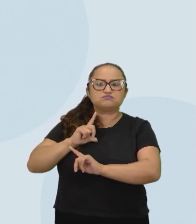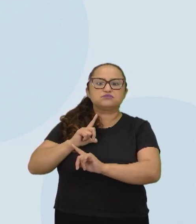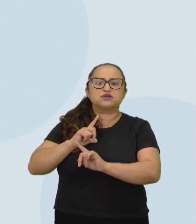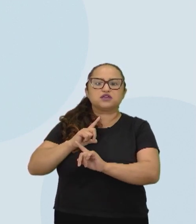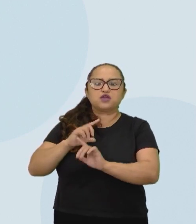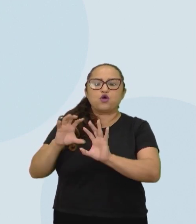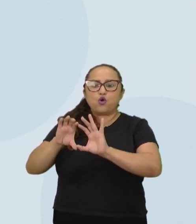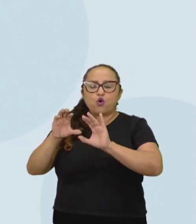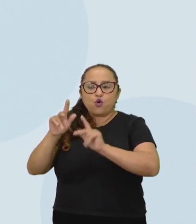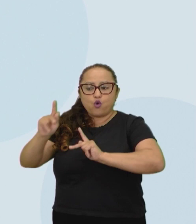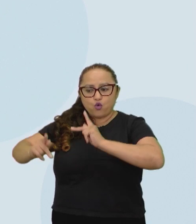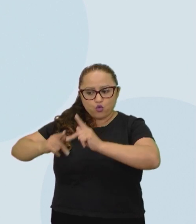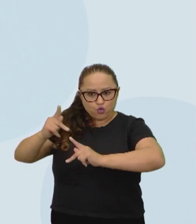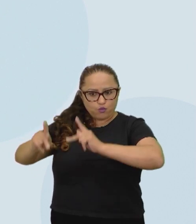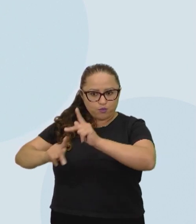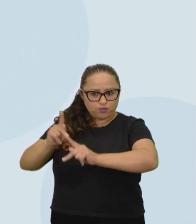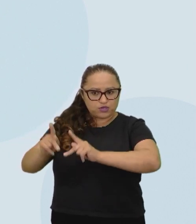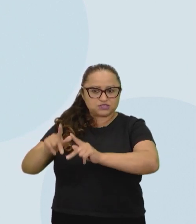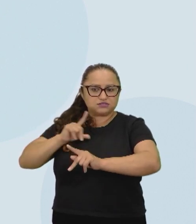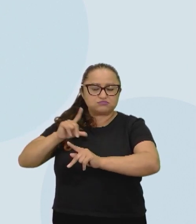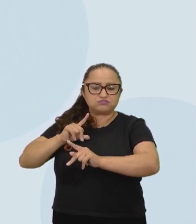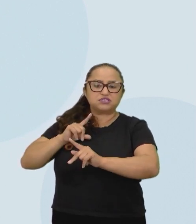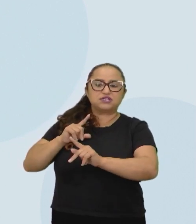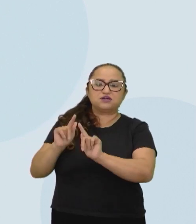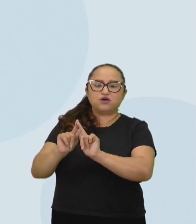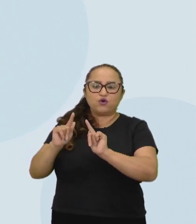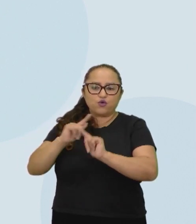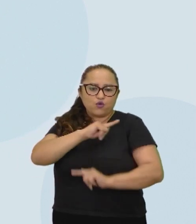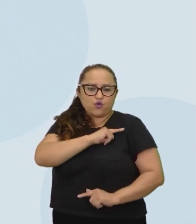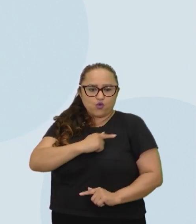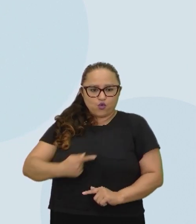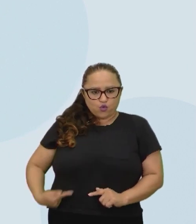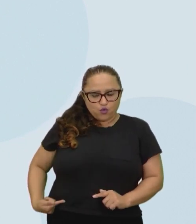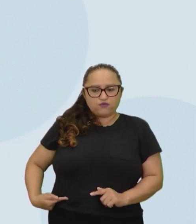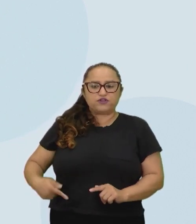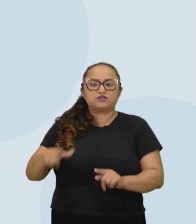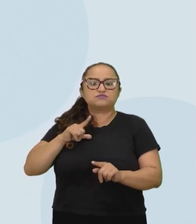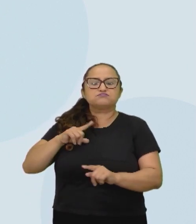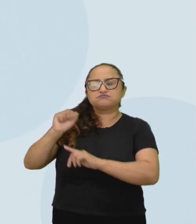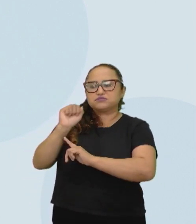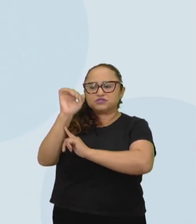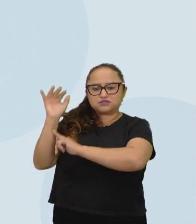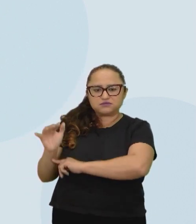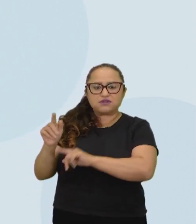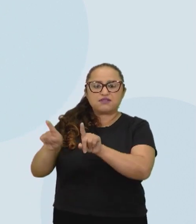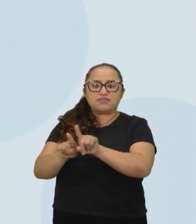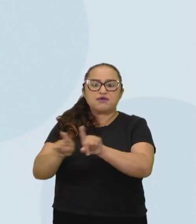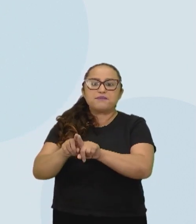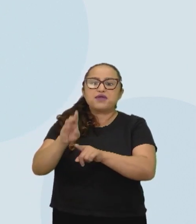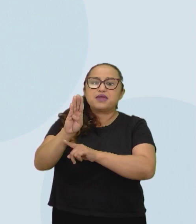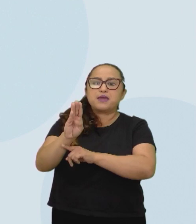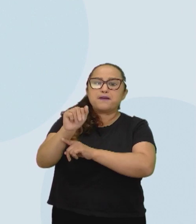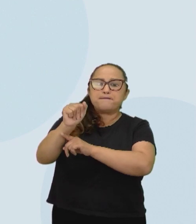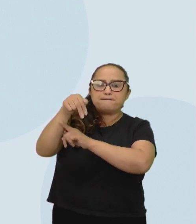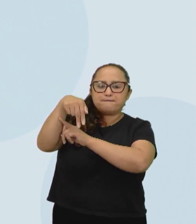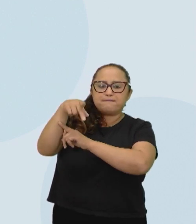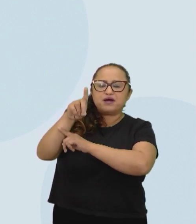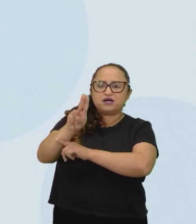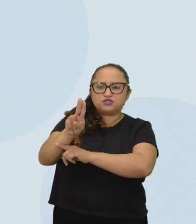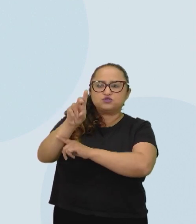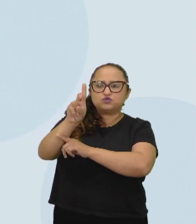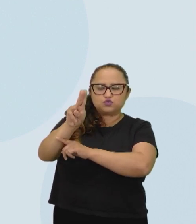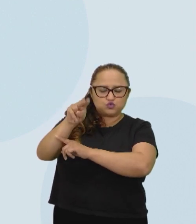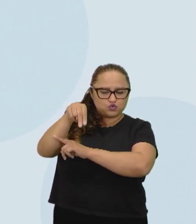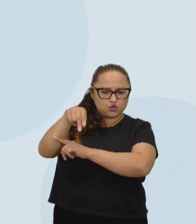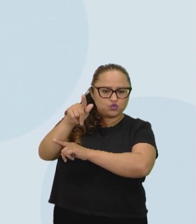asiáticos e africanos participaram da Conferência Afroasiática realizada em Bandung, na Indonésia. Então já estamos falando aqui